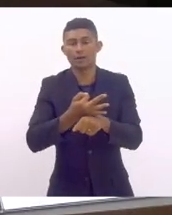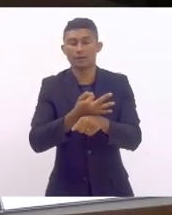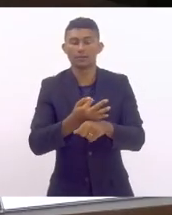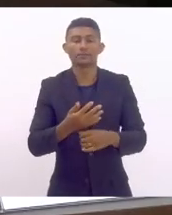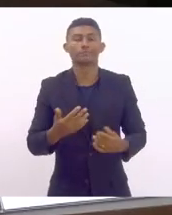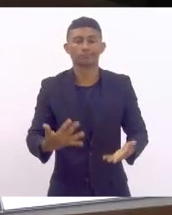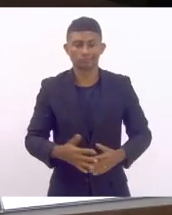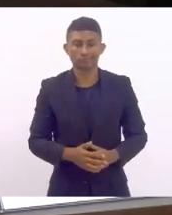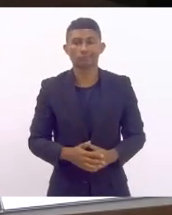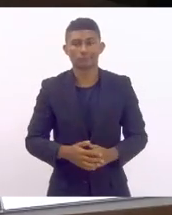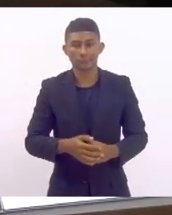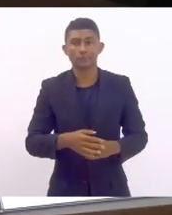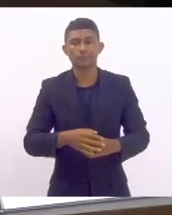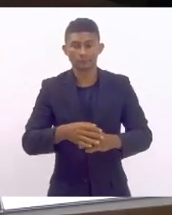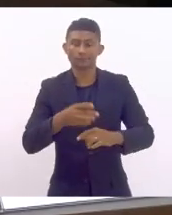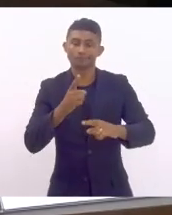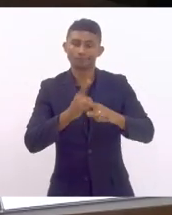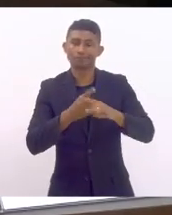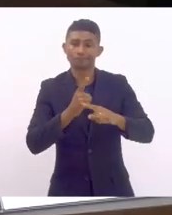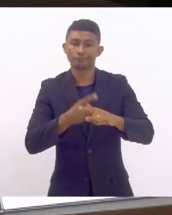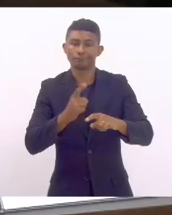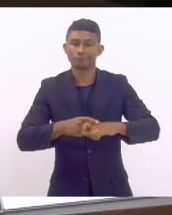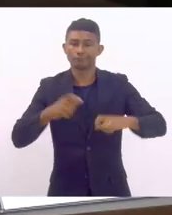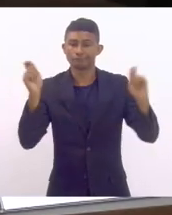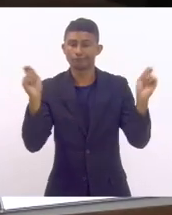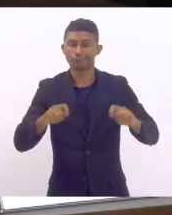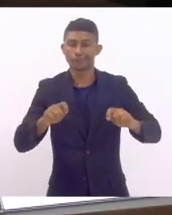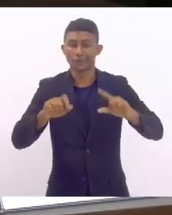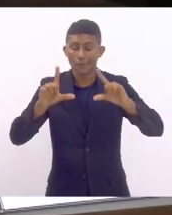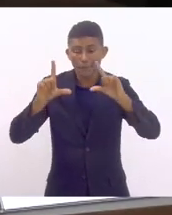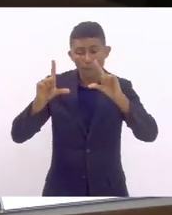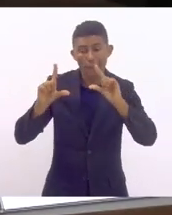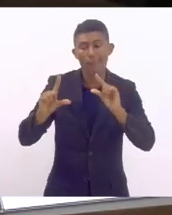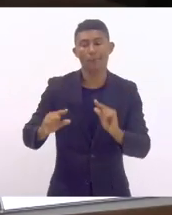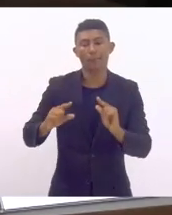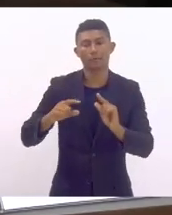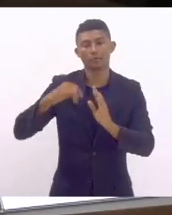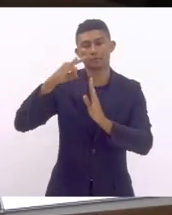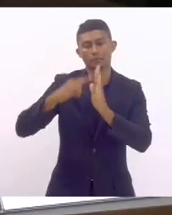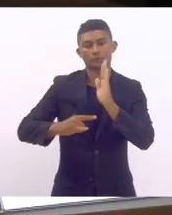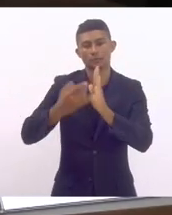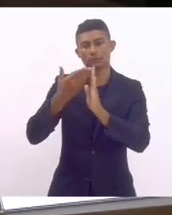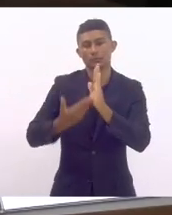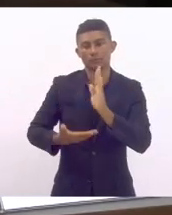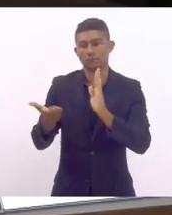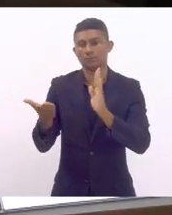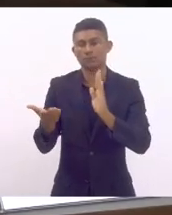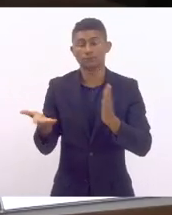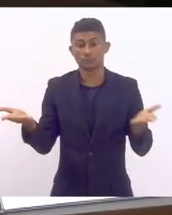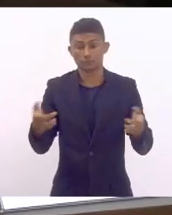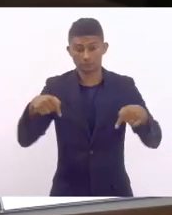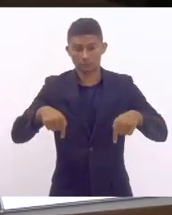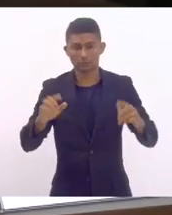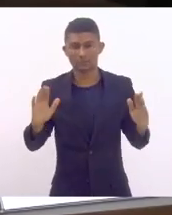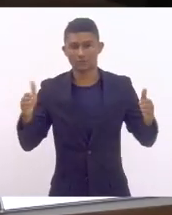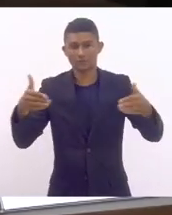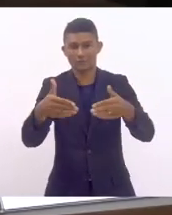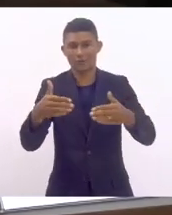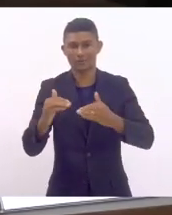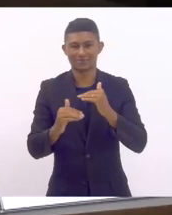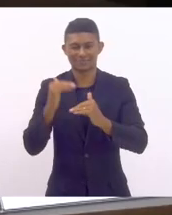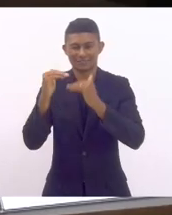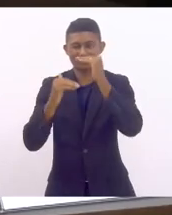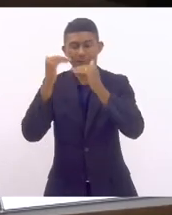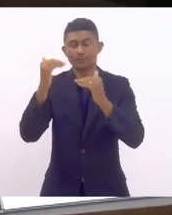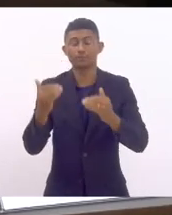pelo qual eu poderei reduzir abruptamente os contratos e estamos aqui no Fórum de desenvolvimento Deputado eu